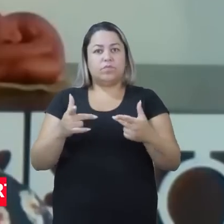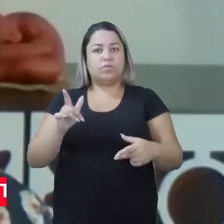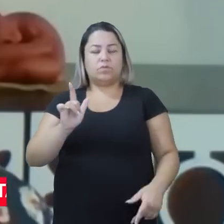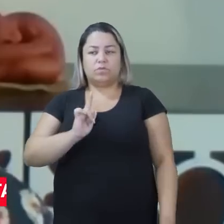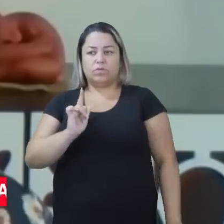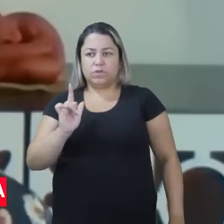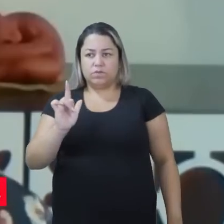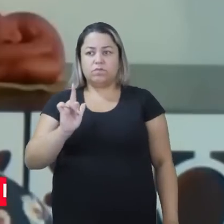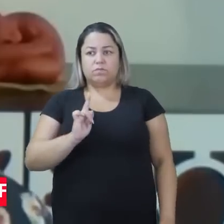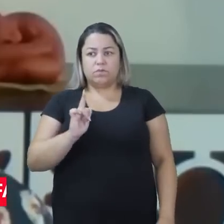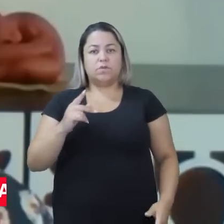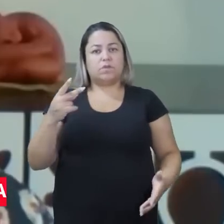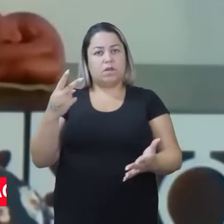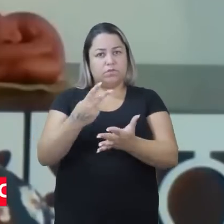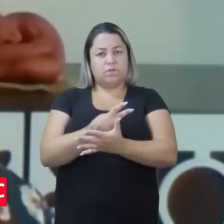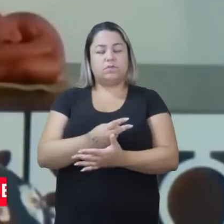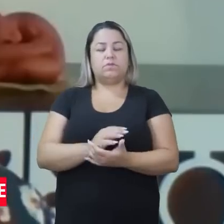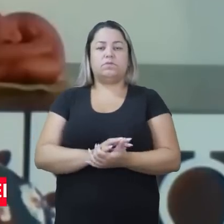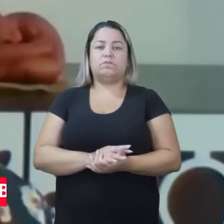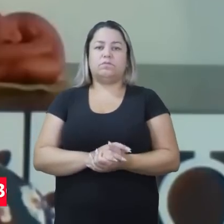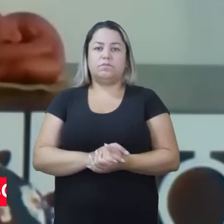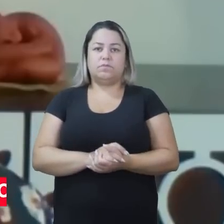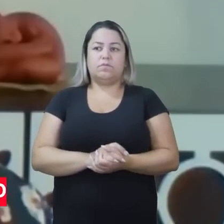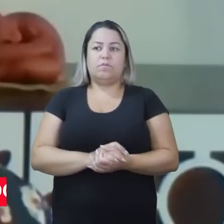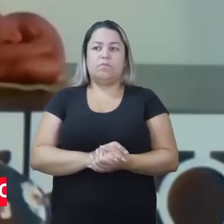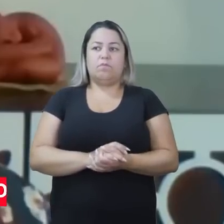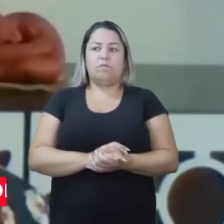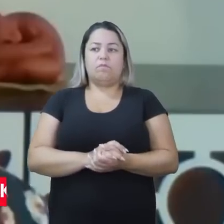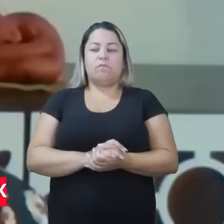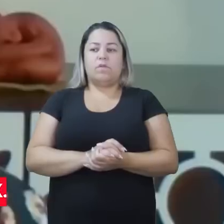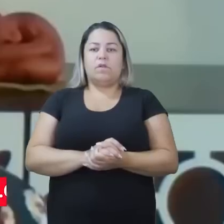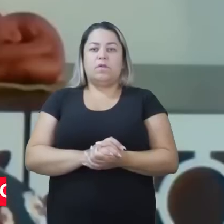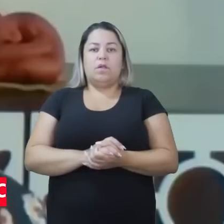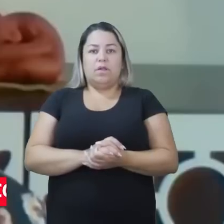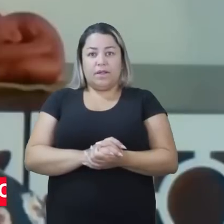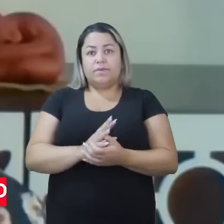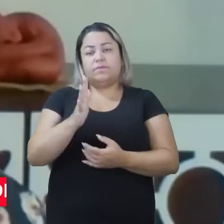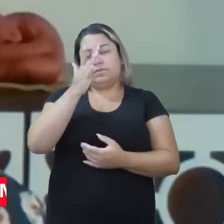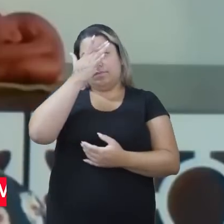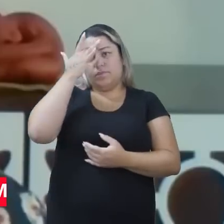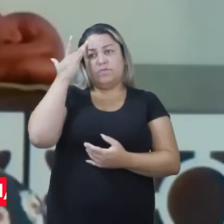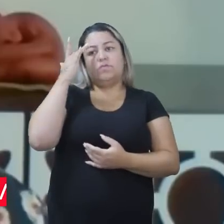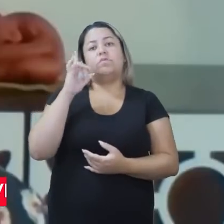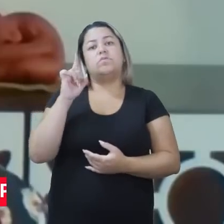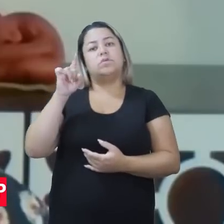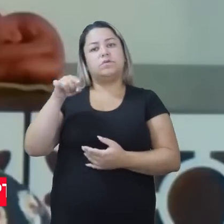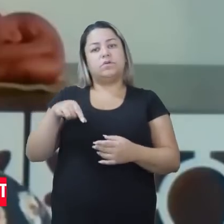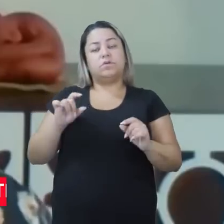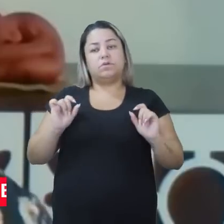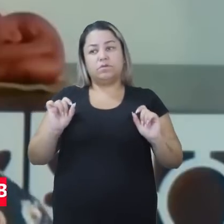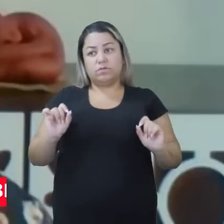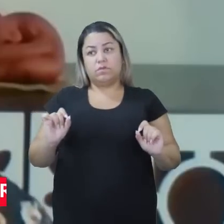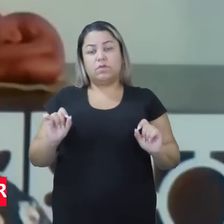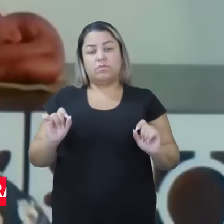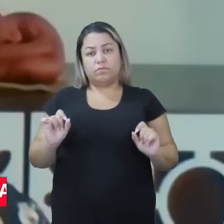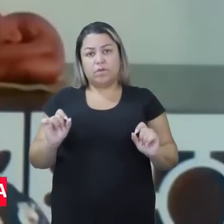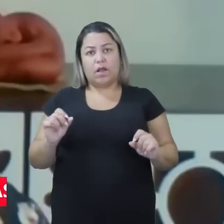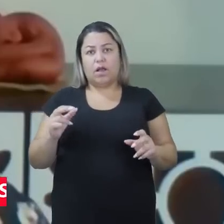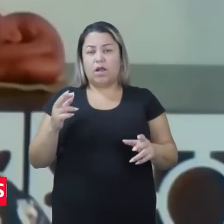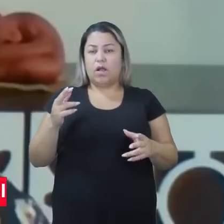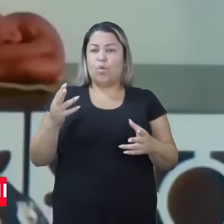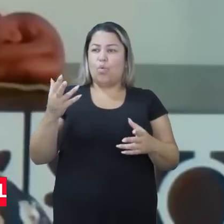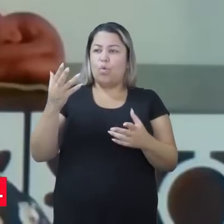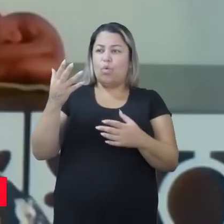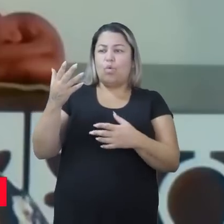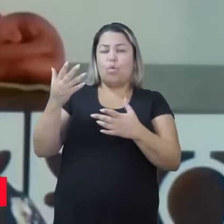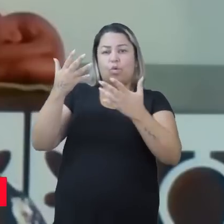tivesse funcionado, né? Essas pessoas são pessoas cuja